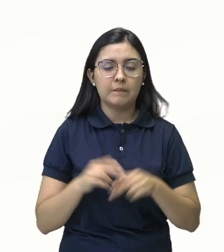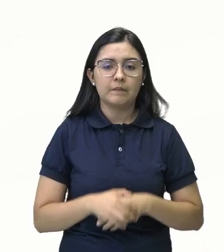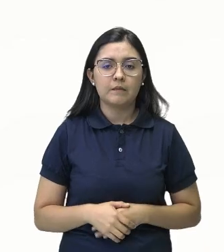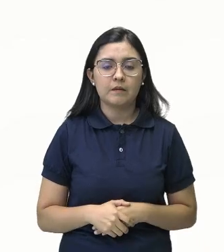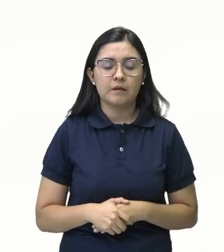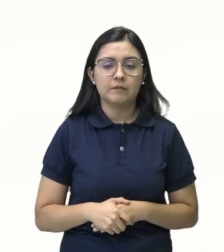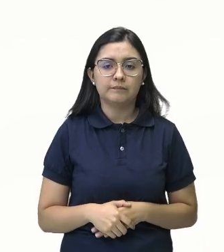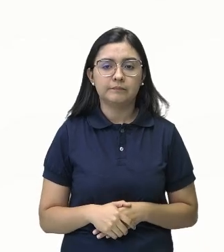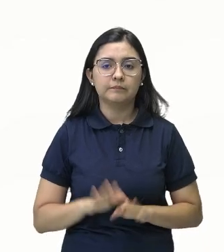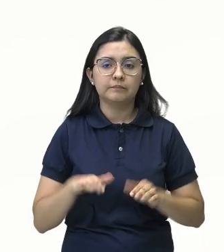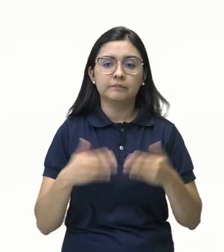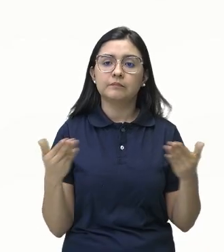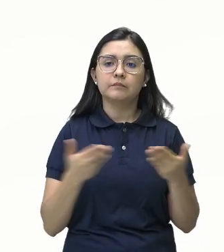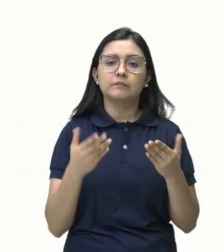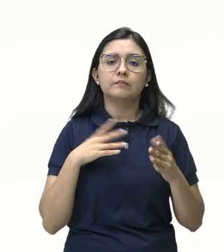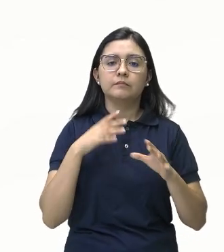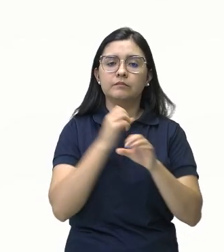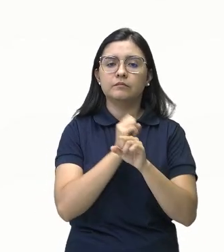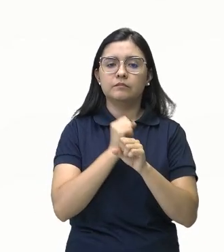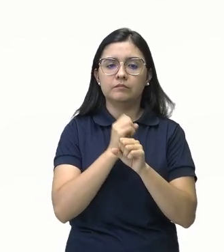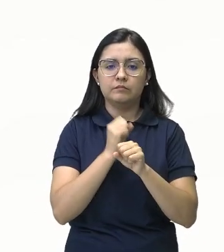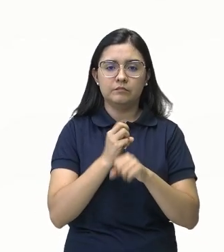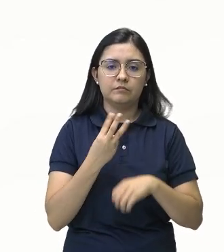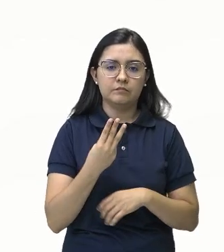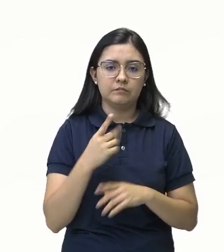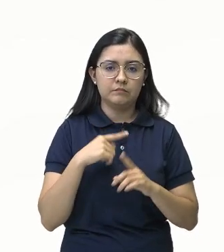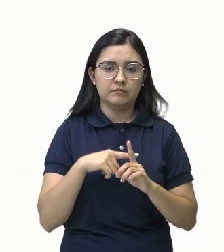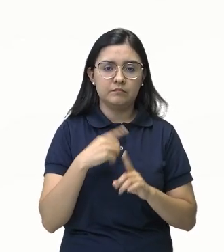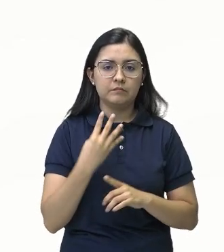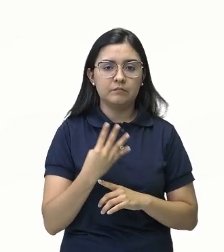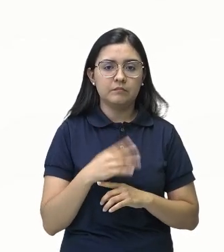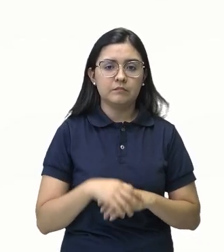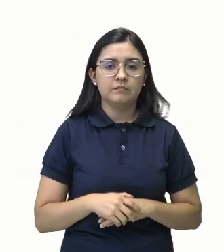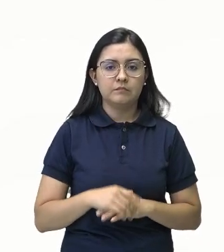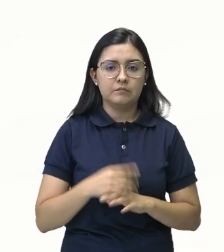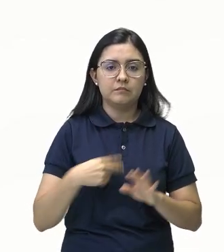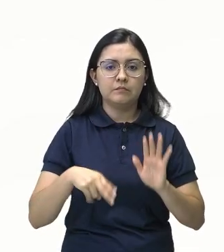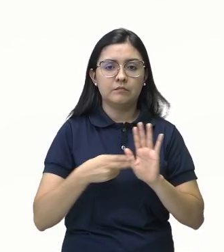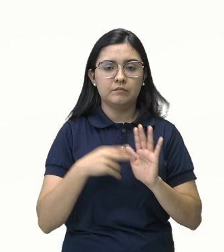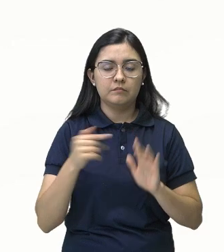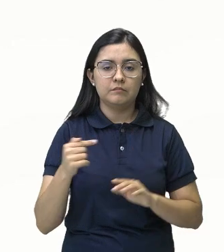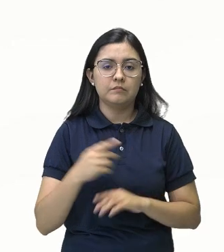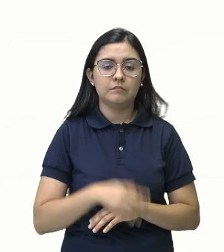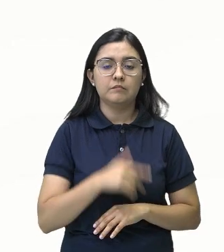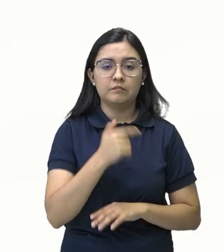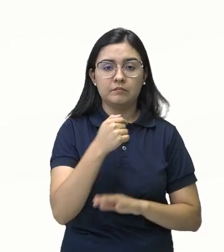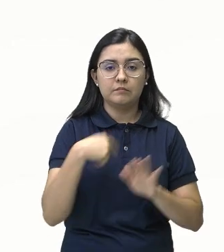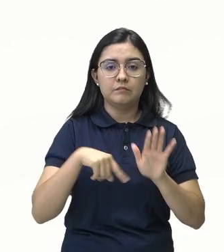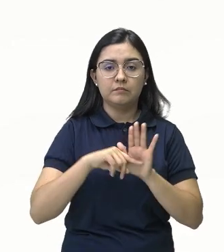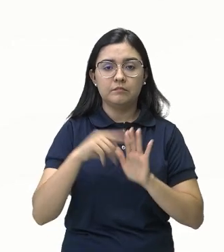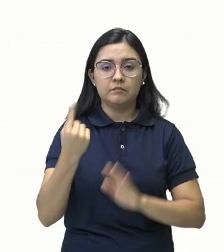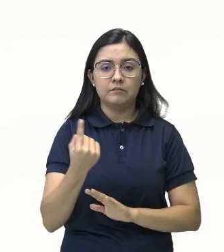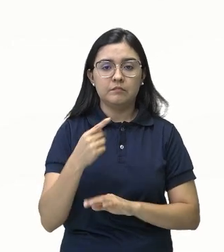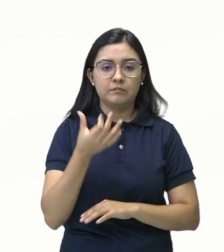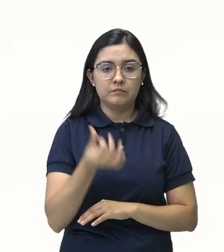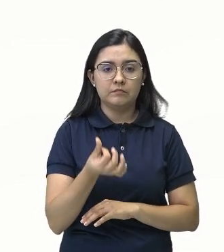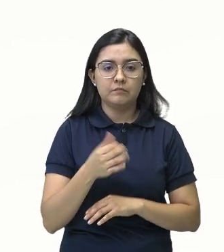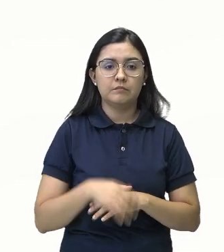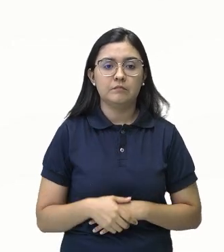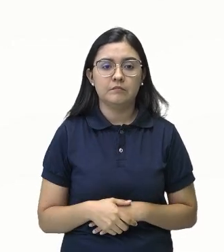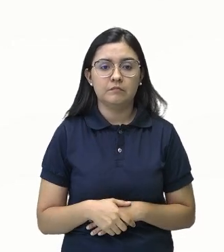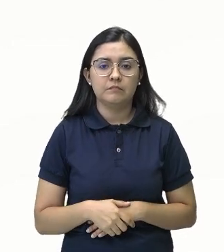Tá bom? E agora a gente resolve. Ó. 3 mais 4, 7. 7 menos 1,